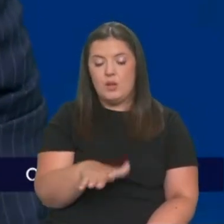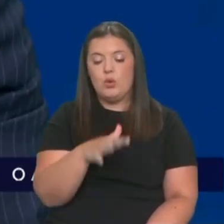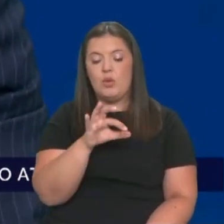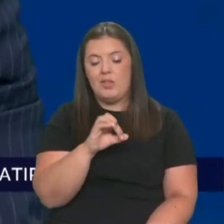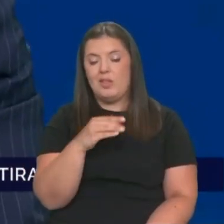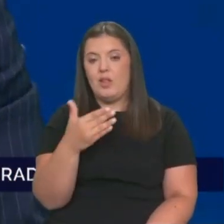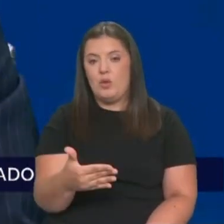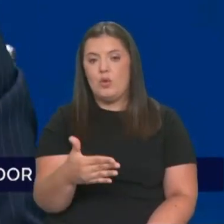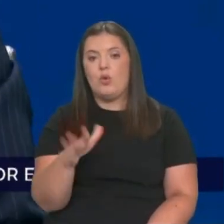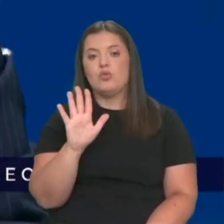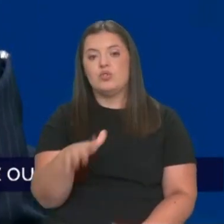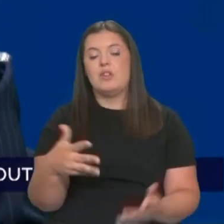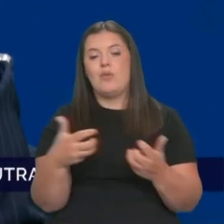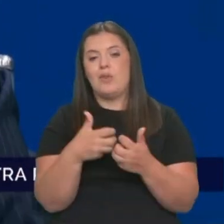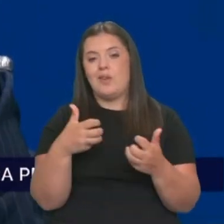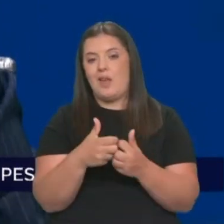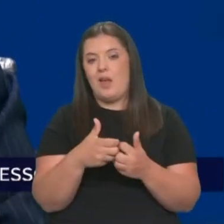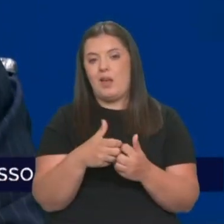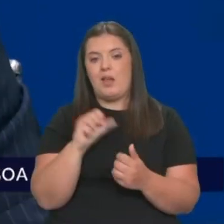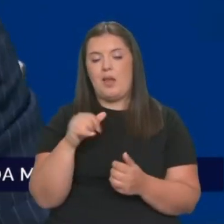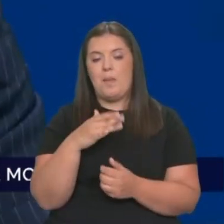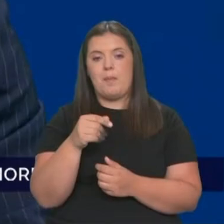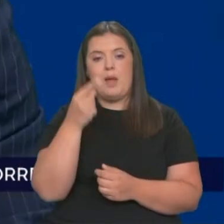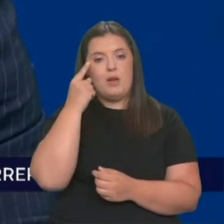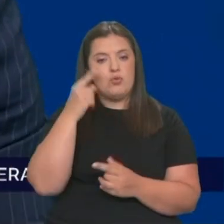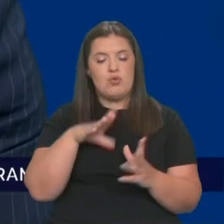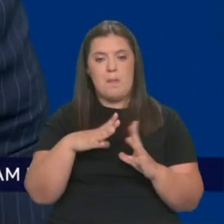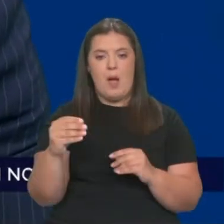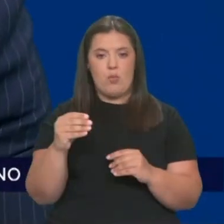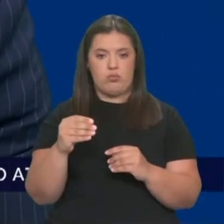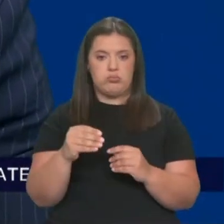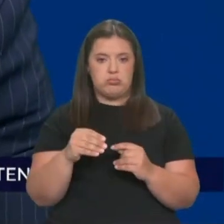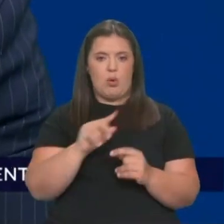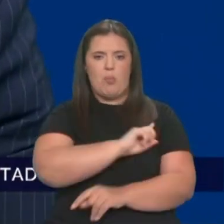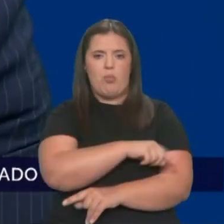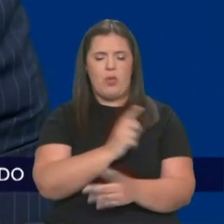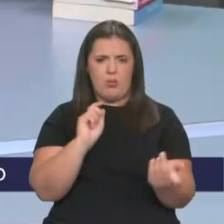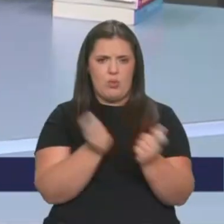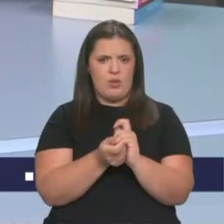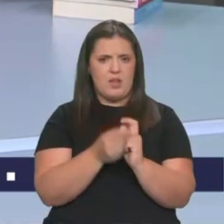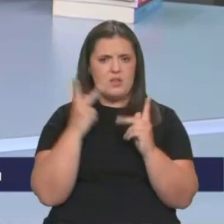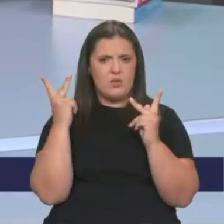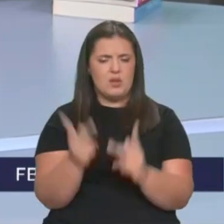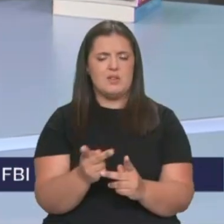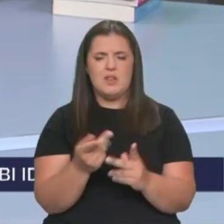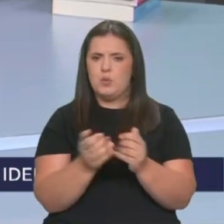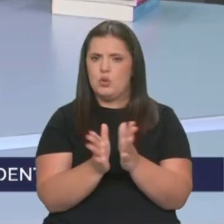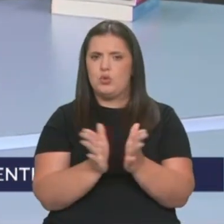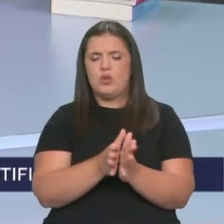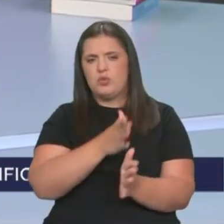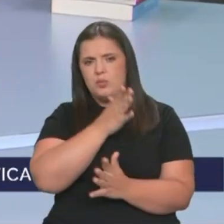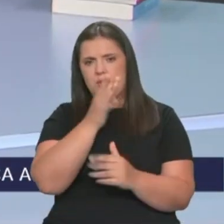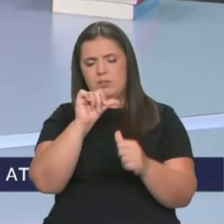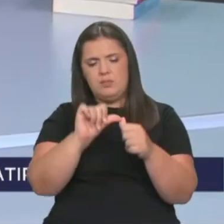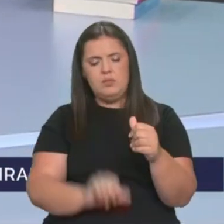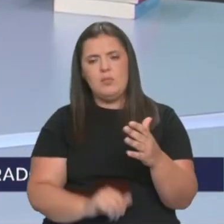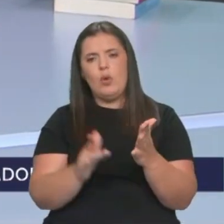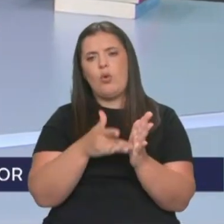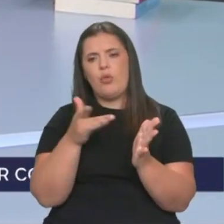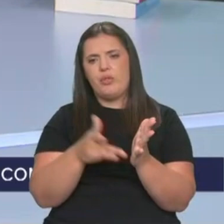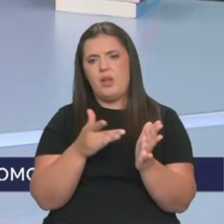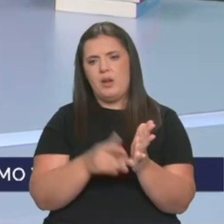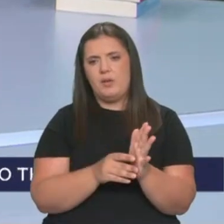decorrer a Guerra do Genpei, mudanças de poder violentíssimas no Japão. todas elas descritas num diário